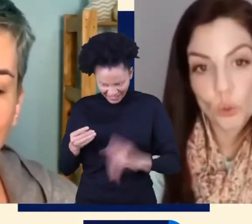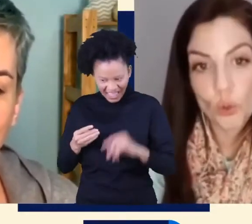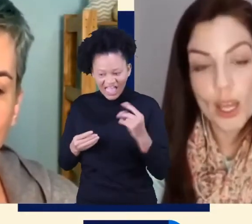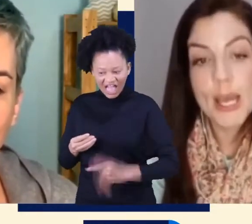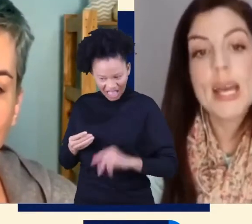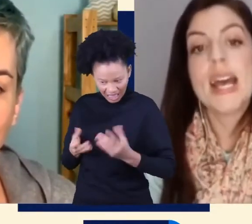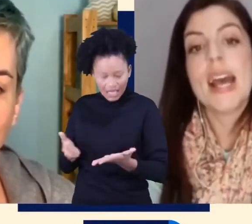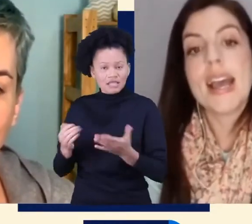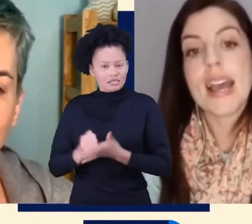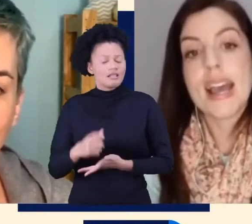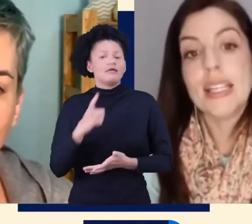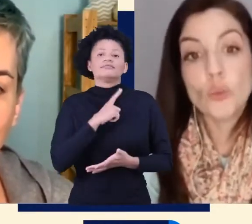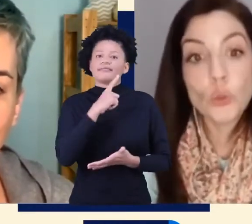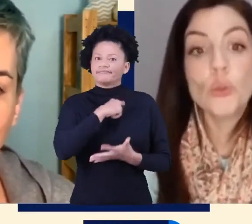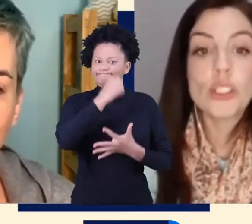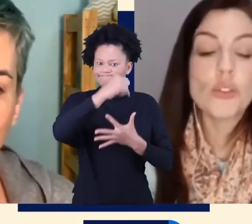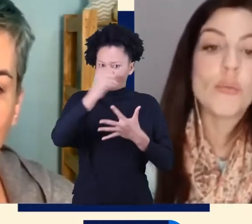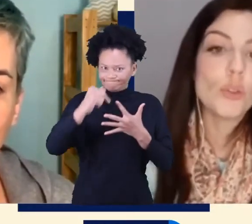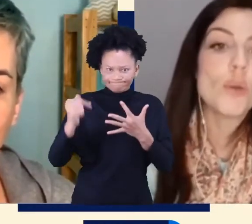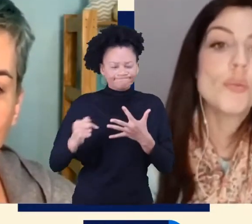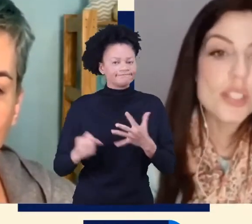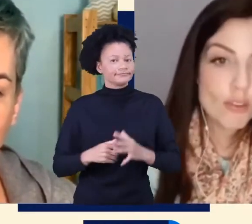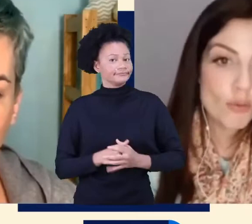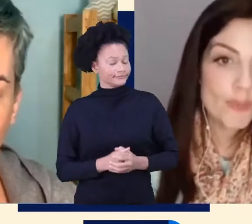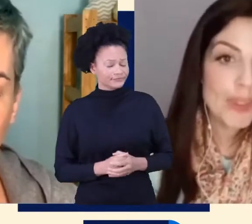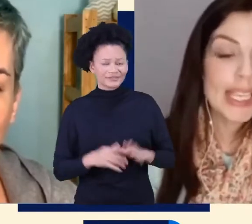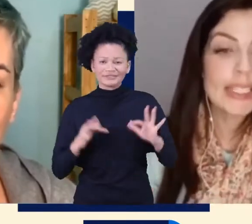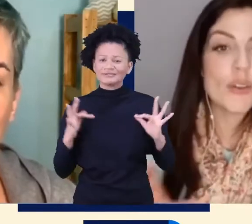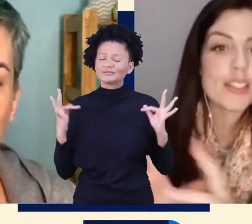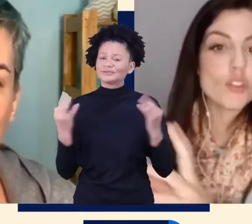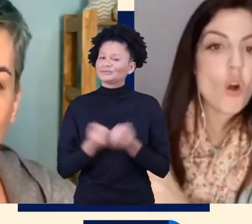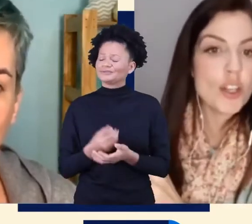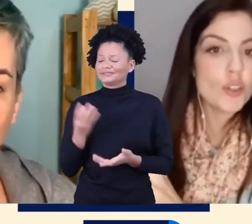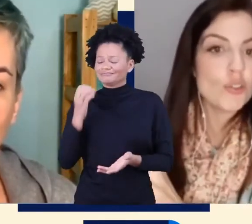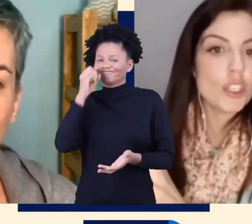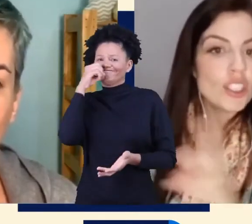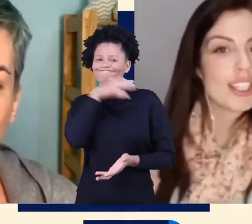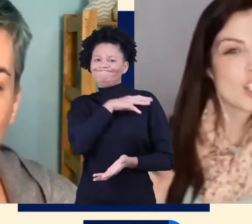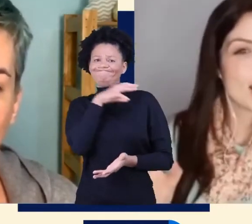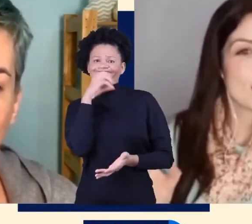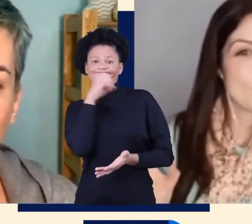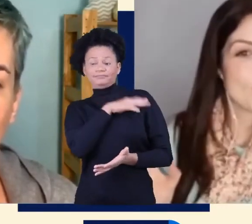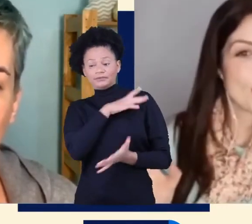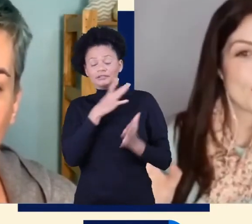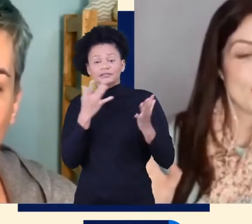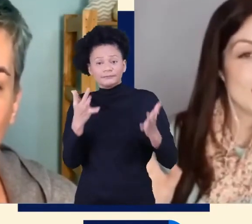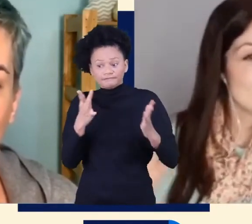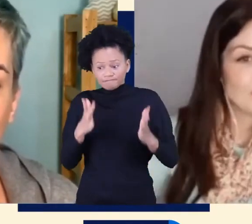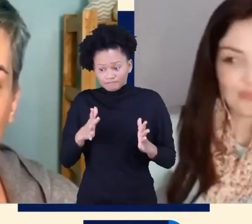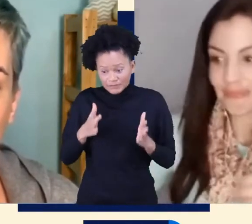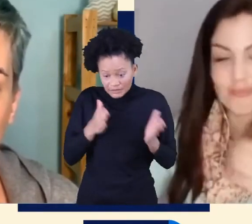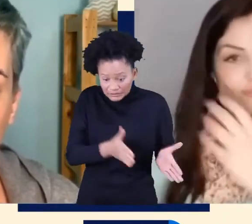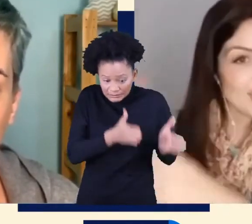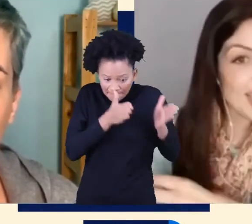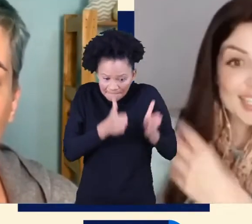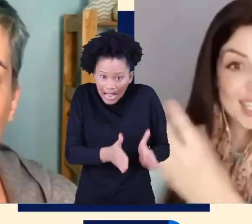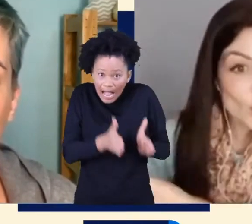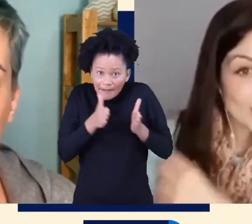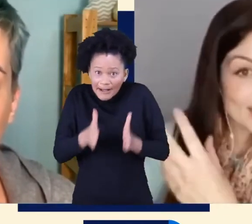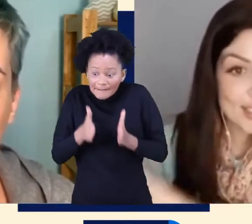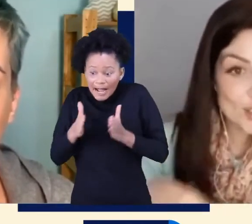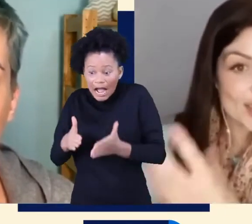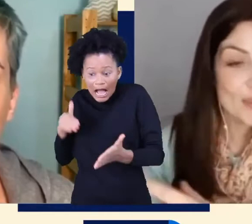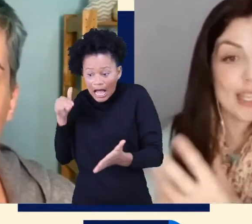de tudo. E tudo isso é muito abusivo. Então, esses códigos, gente, até chegar na pornografia,